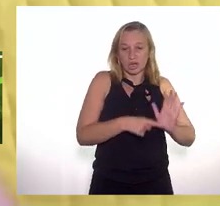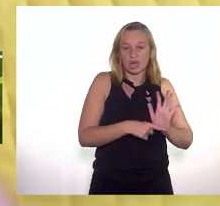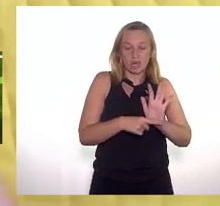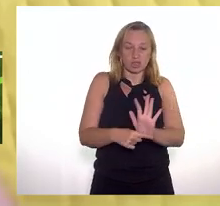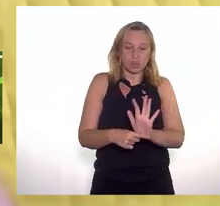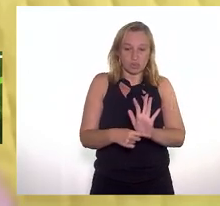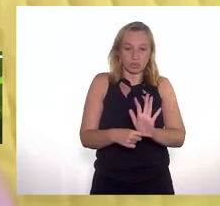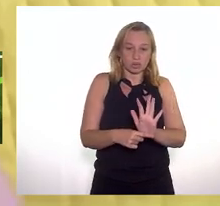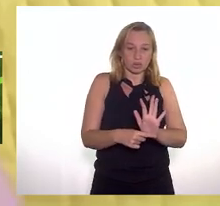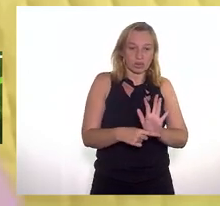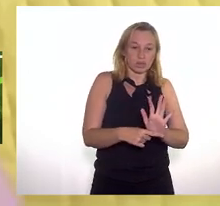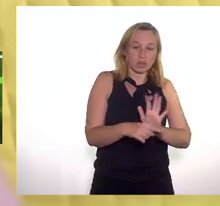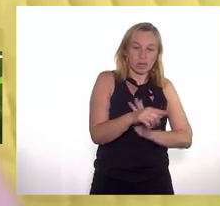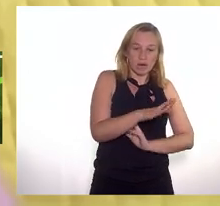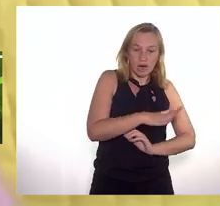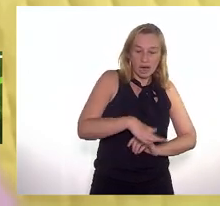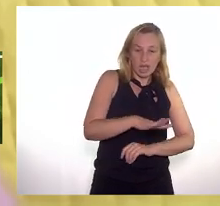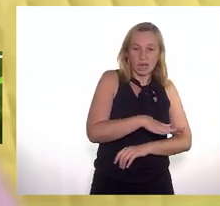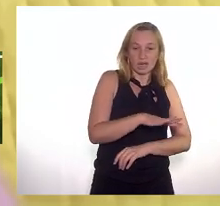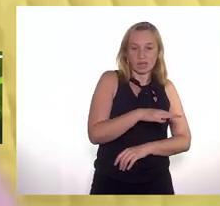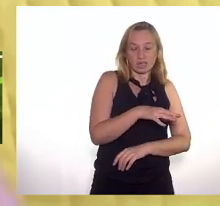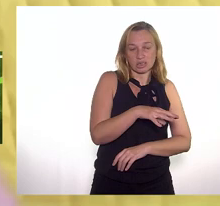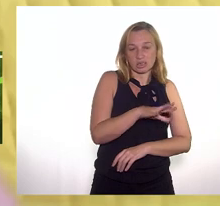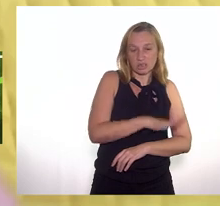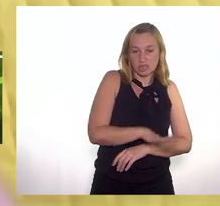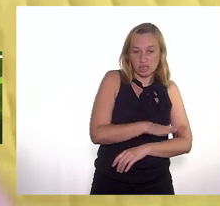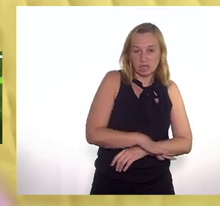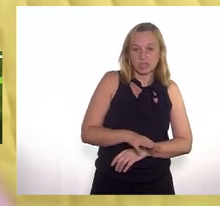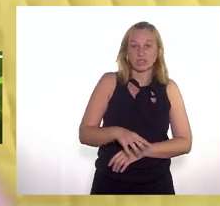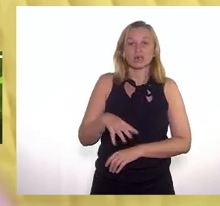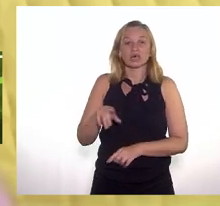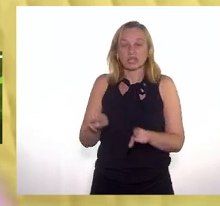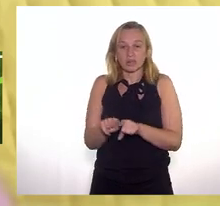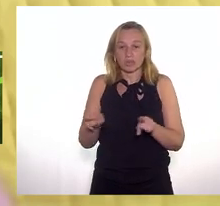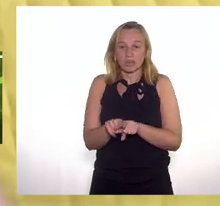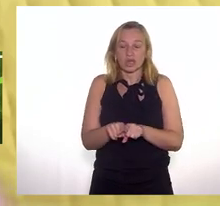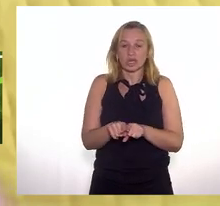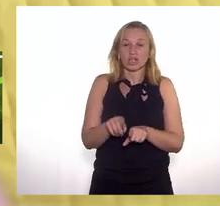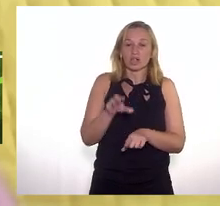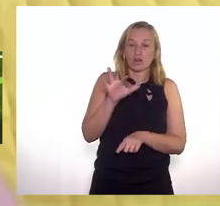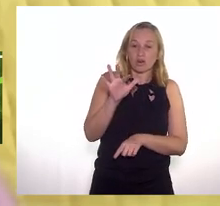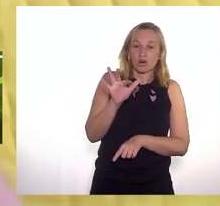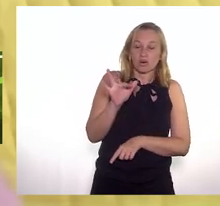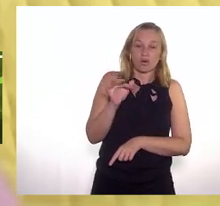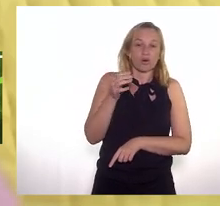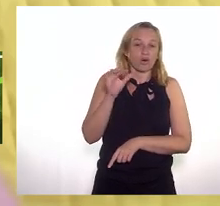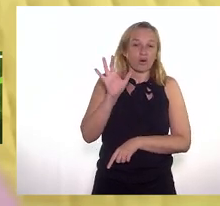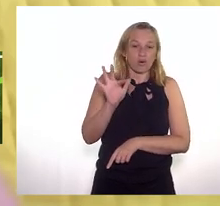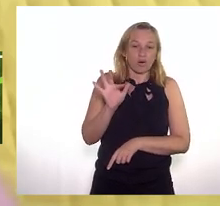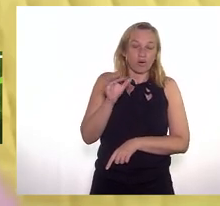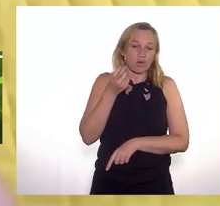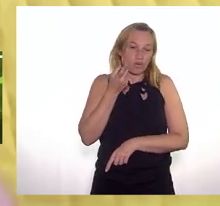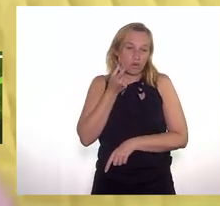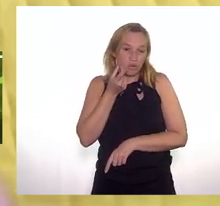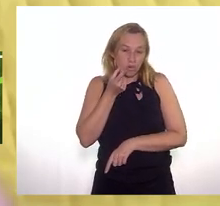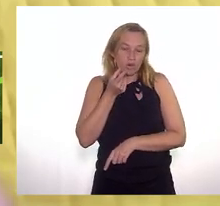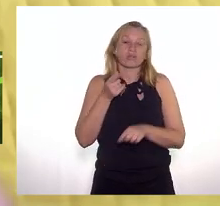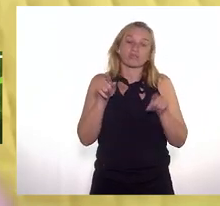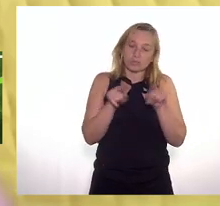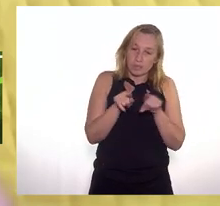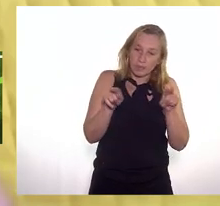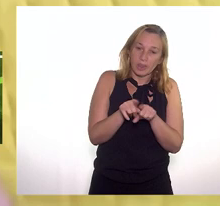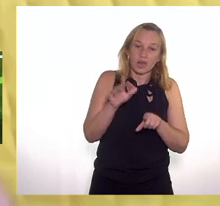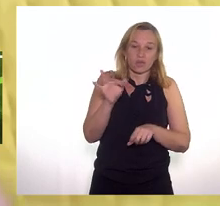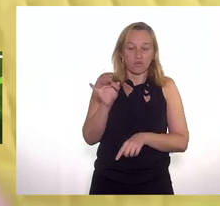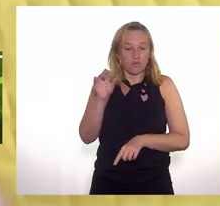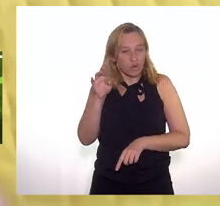e infantil. Fortaleza, que é uma cidade muito menor, tem 2 centros já cadastrados, Rio de Janeiro só tem 1, e para uma população específica.